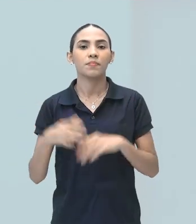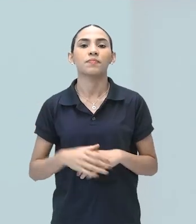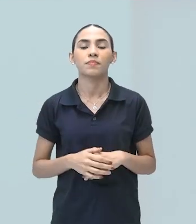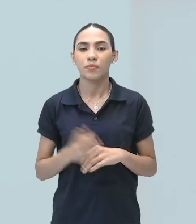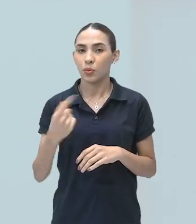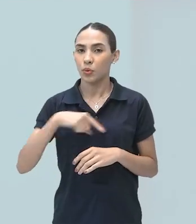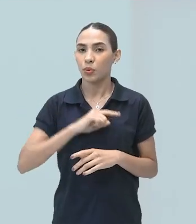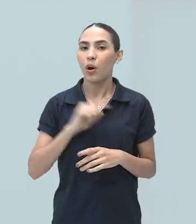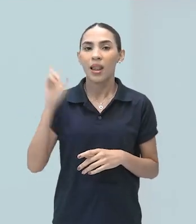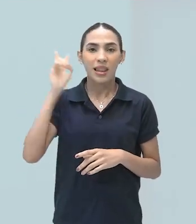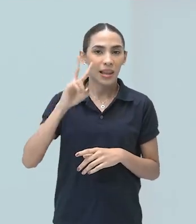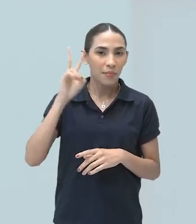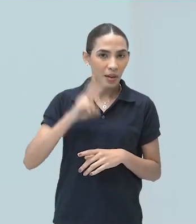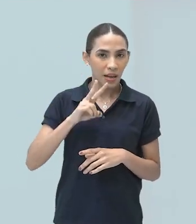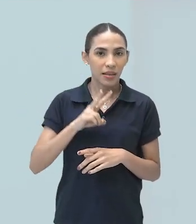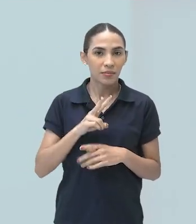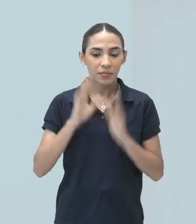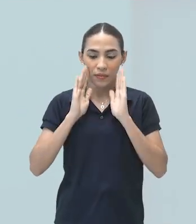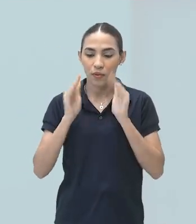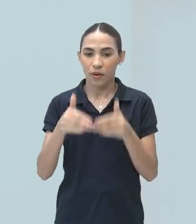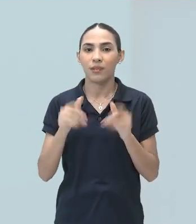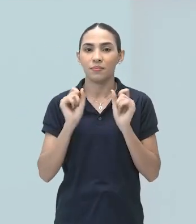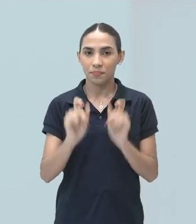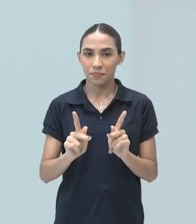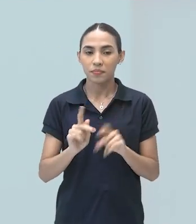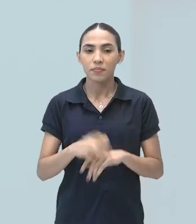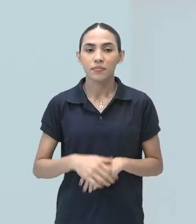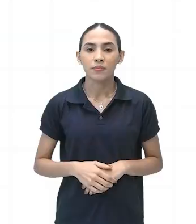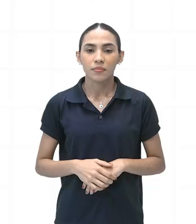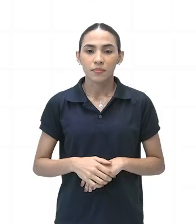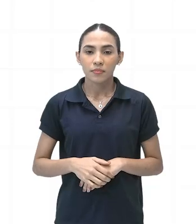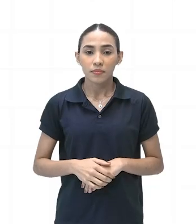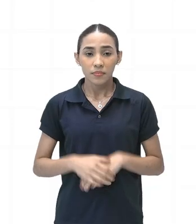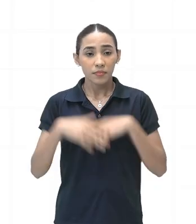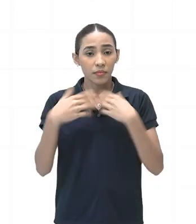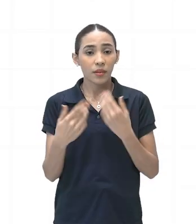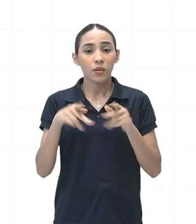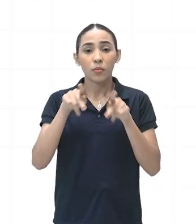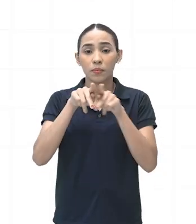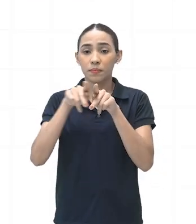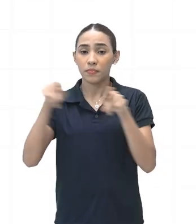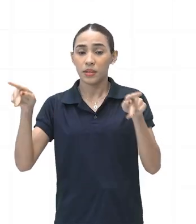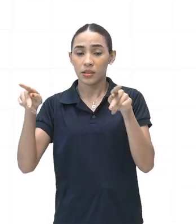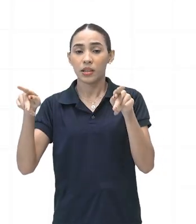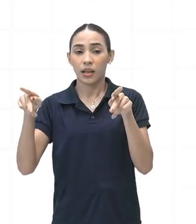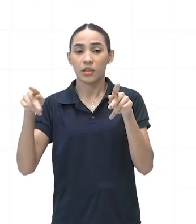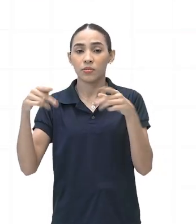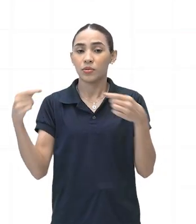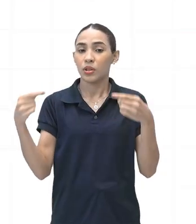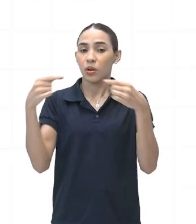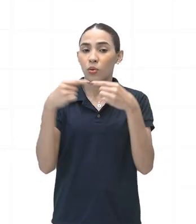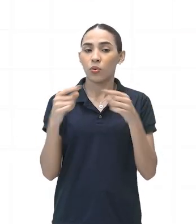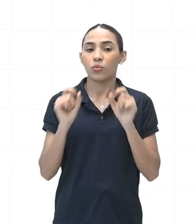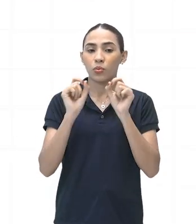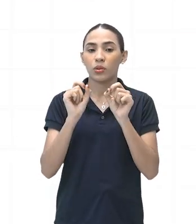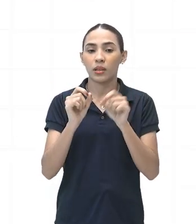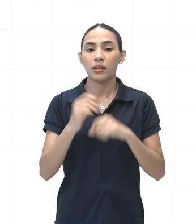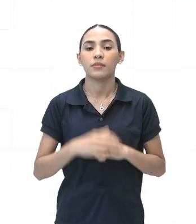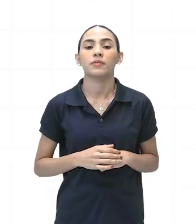oração, que nós vamos agora nos deter, tá bom? Então, o predicado, de acordo com a